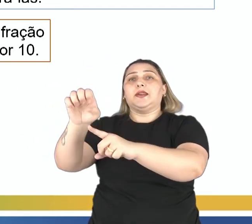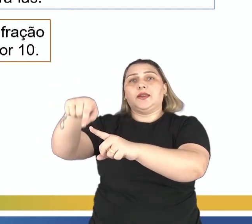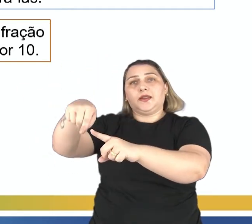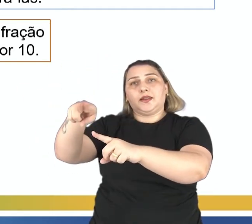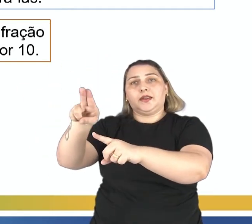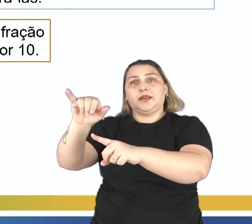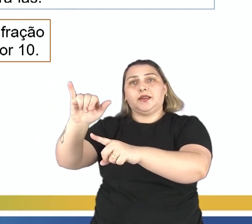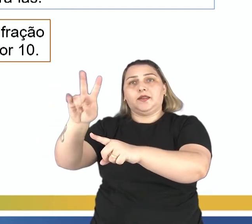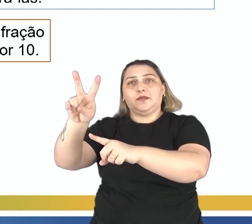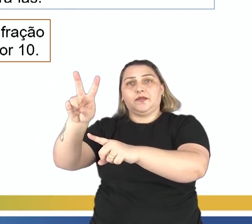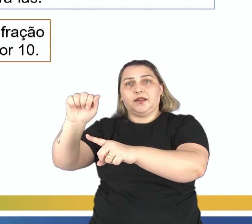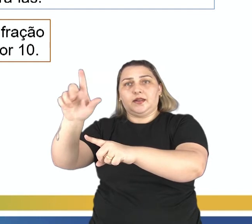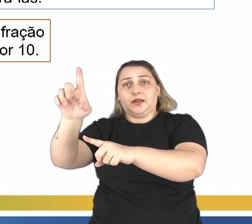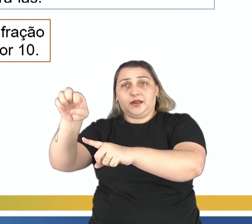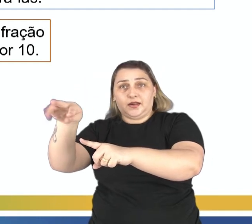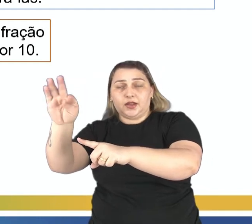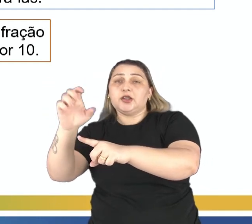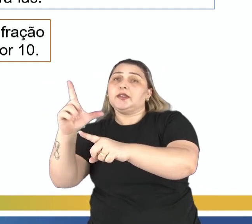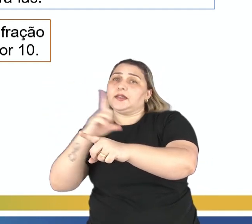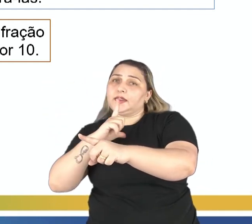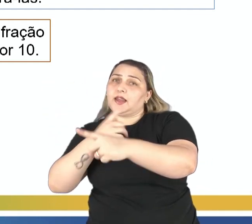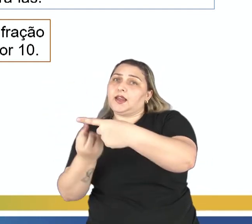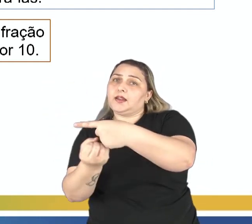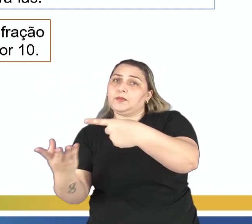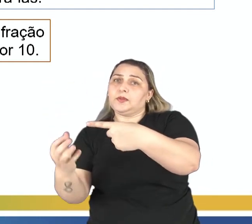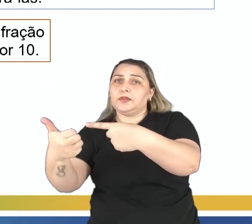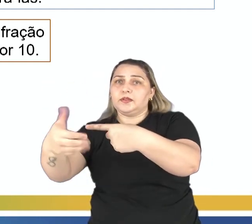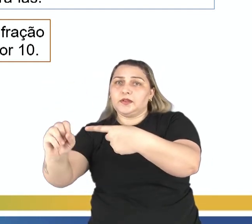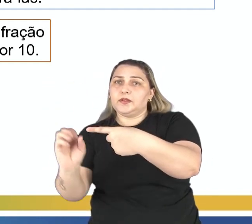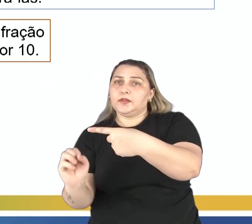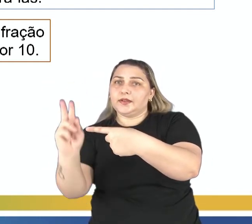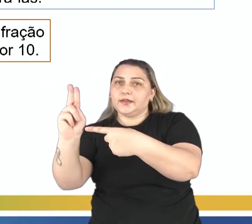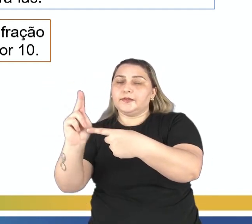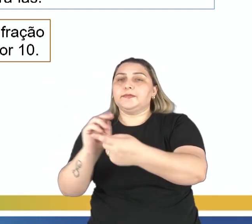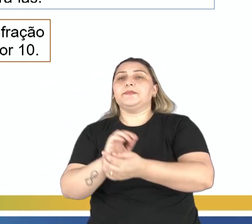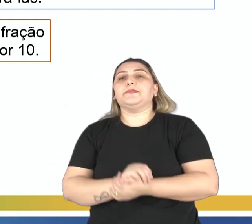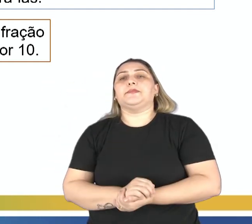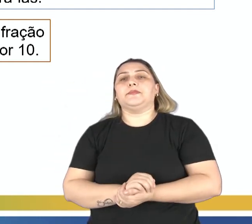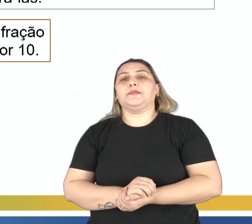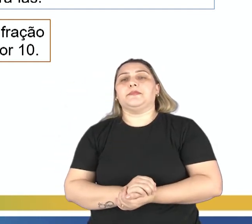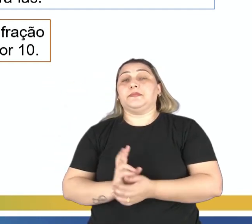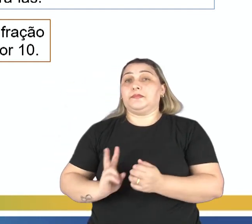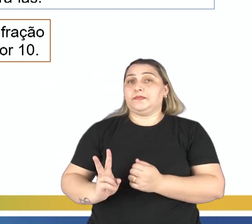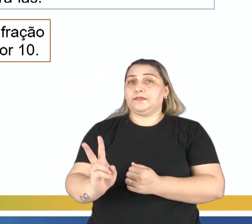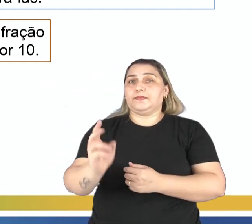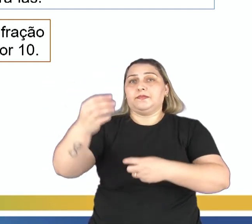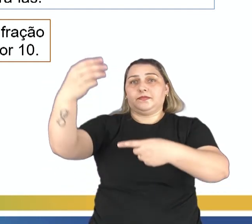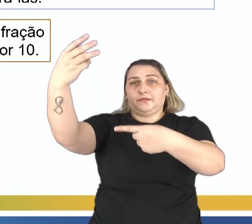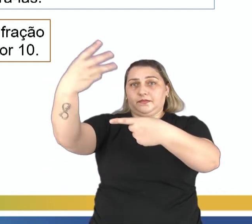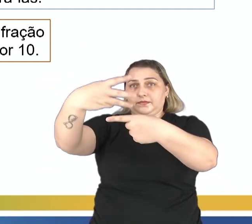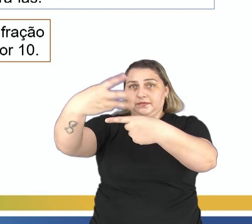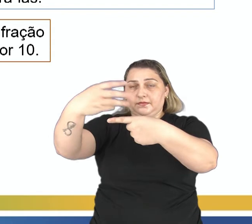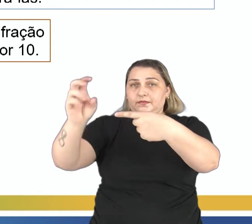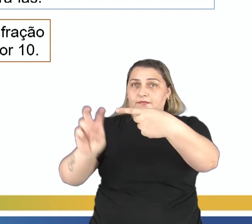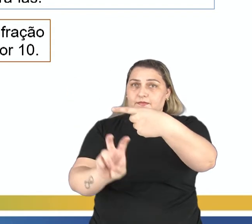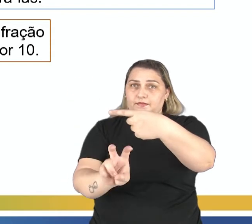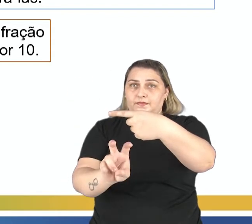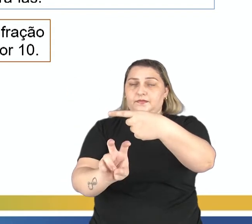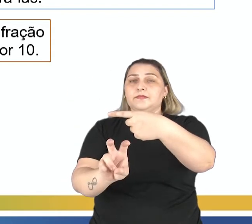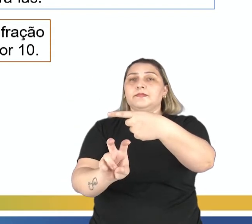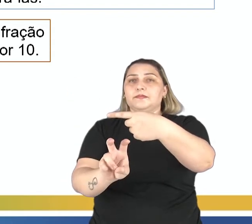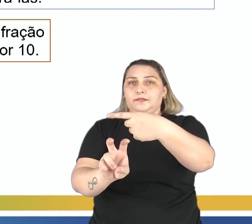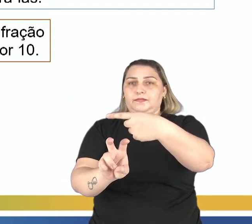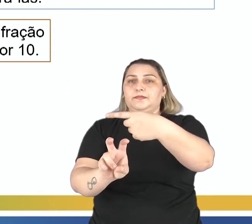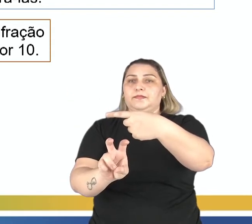que tenha denominador 10, ok? Então, seguindo, ó, nós vamos pegar a fração